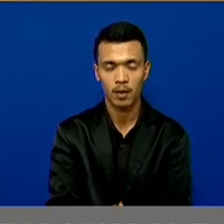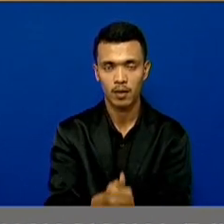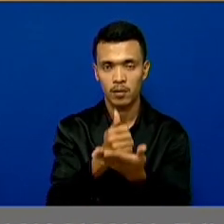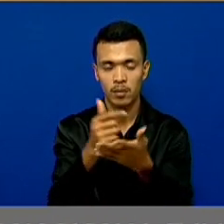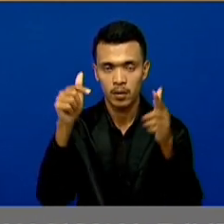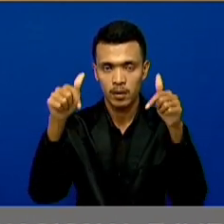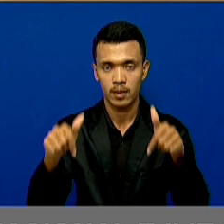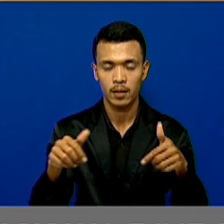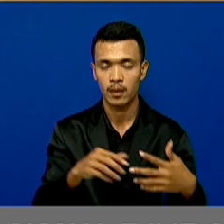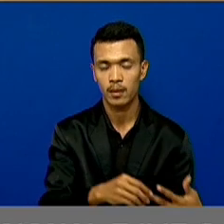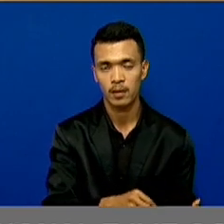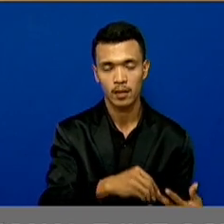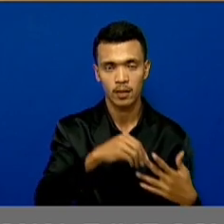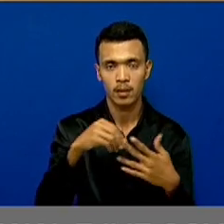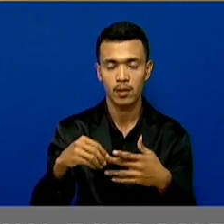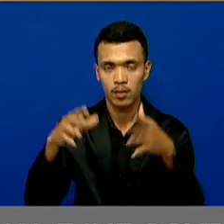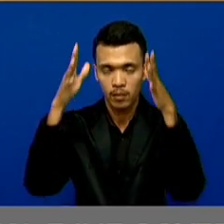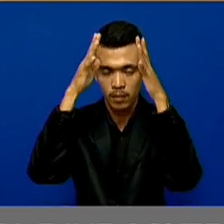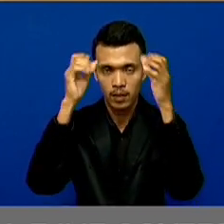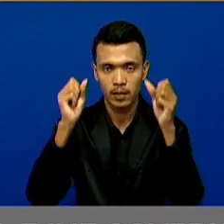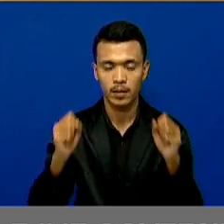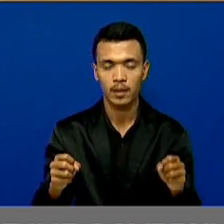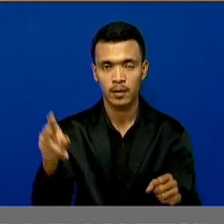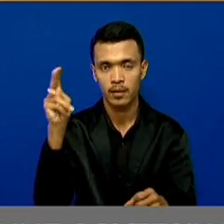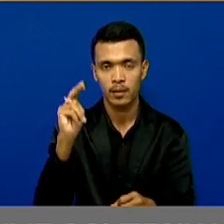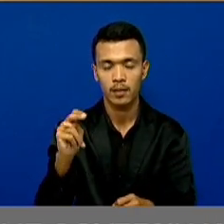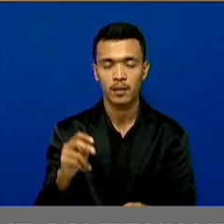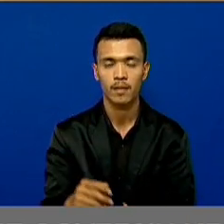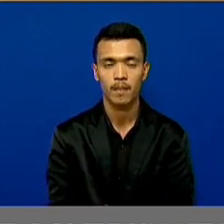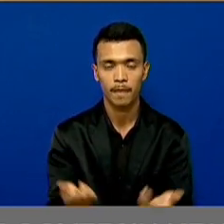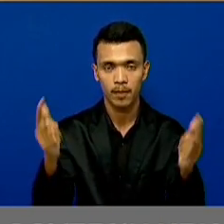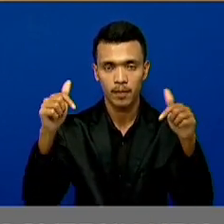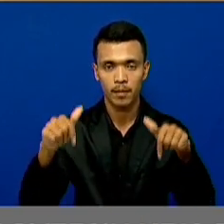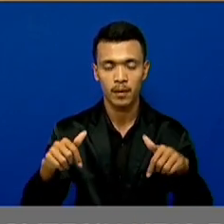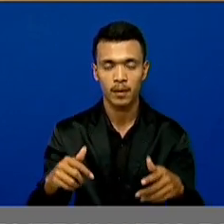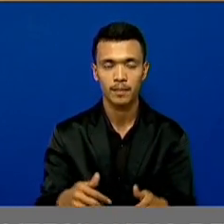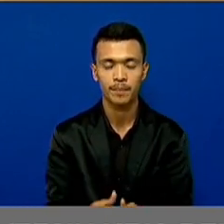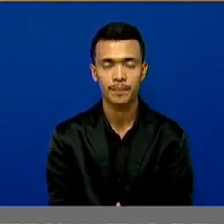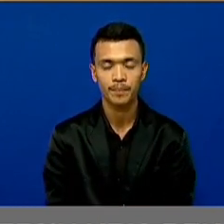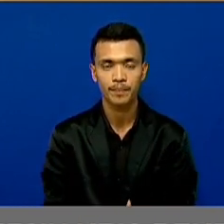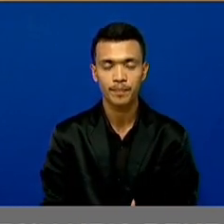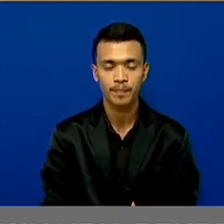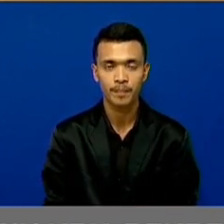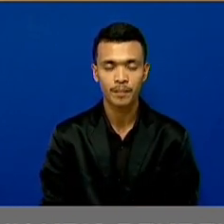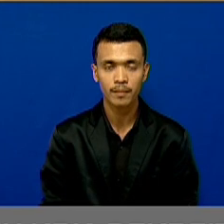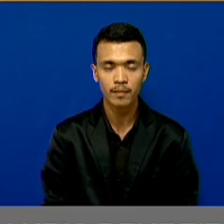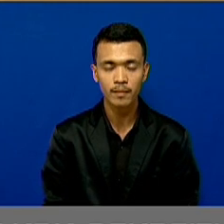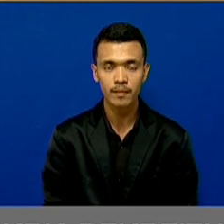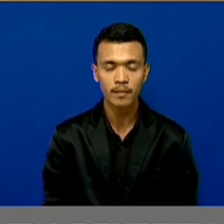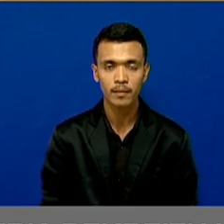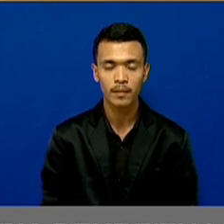Liu, se a presidência, né? Na adjunta, chefe de casa civil, mas ralou tratamento, né? E ralou assim como o